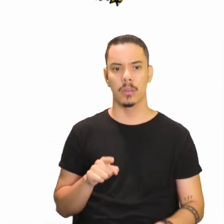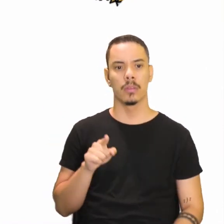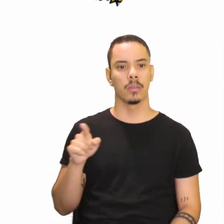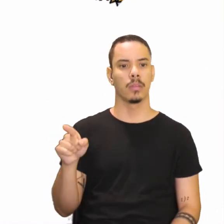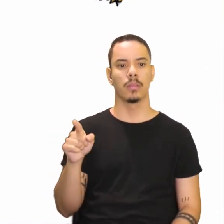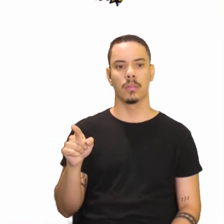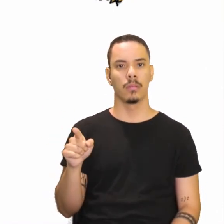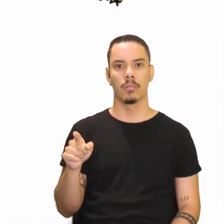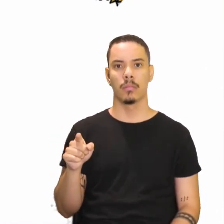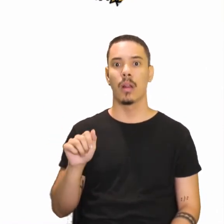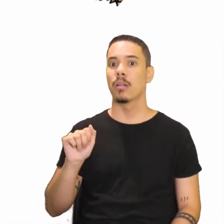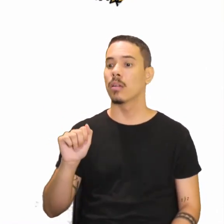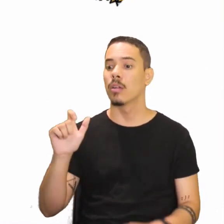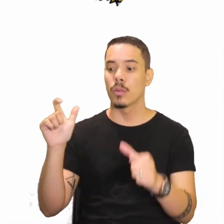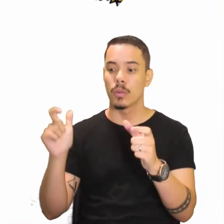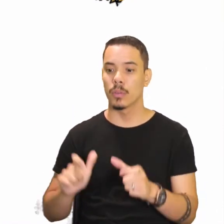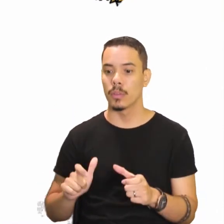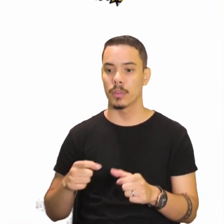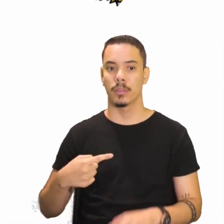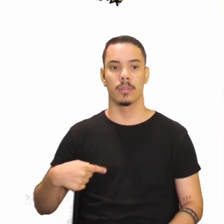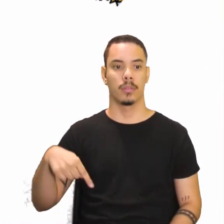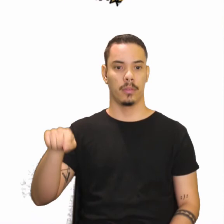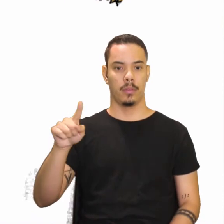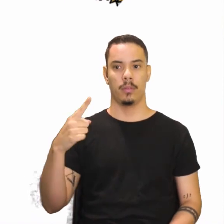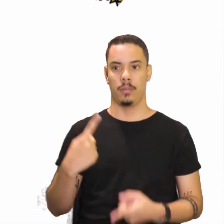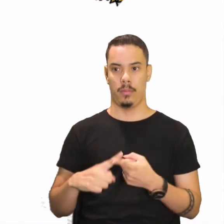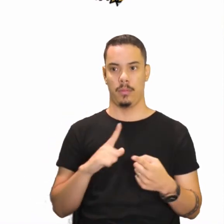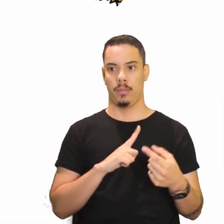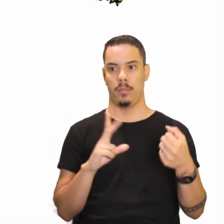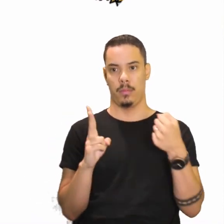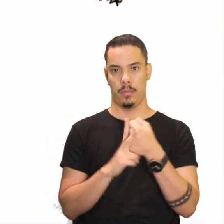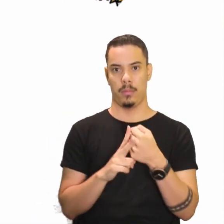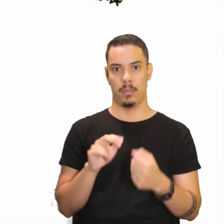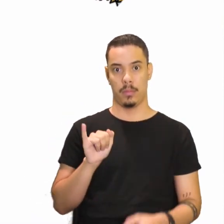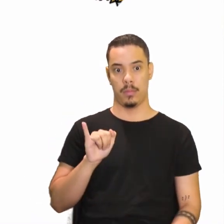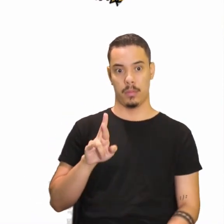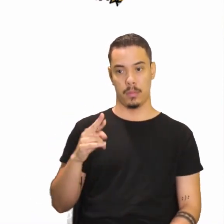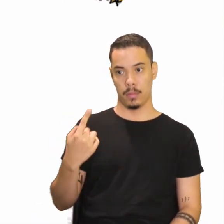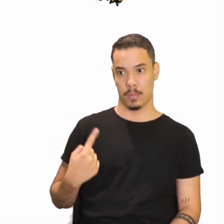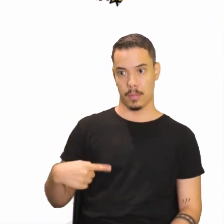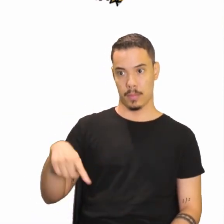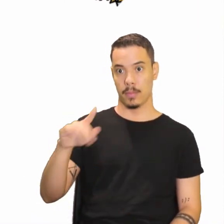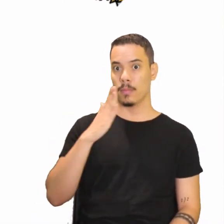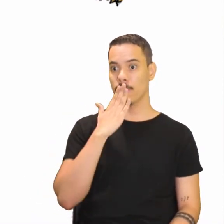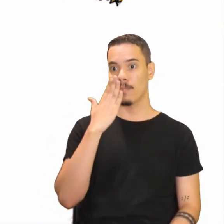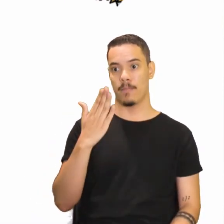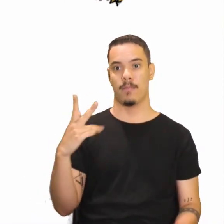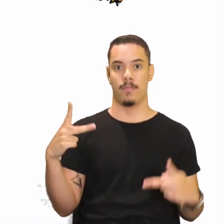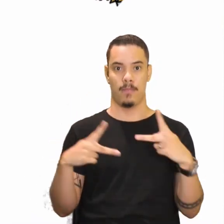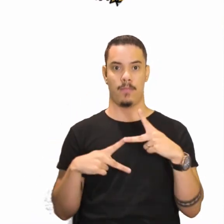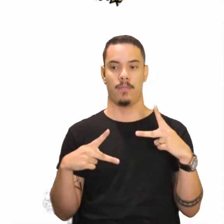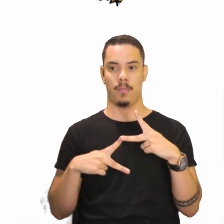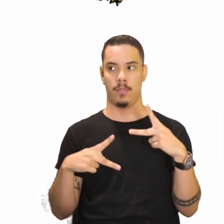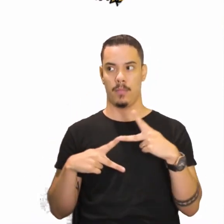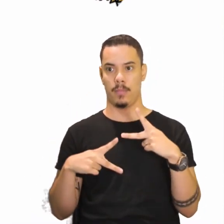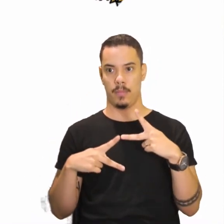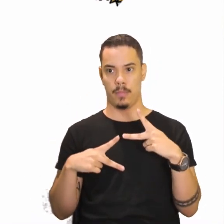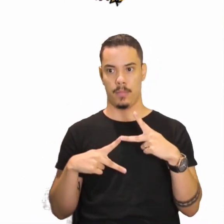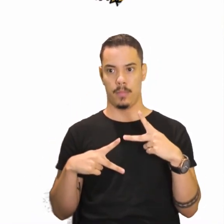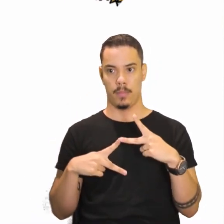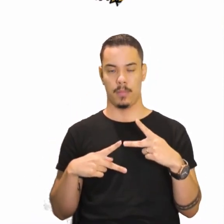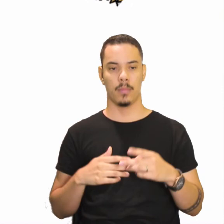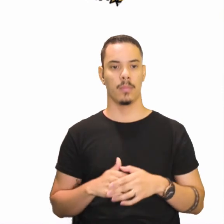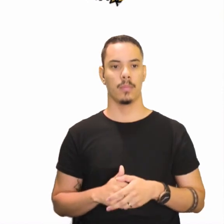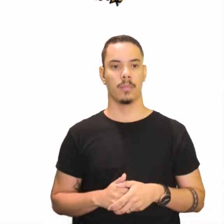azinho aqui é preposição, porque a aqui tem o verbo ir. E o verbo ir pede a preposição a.